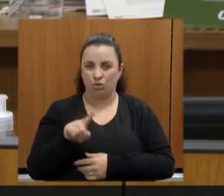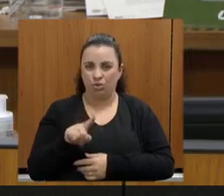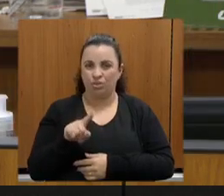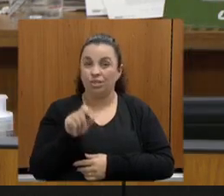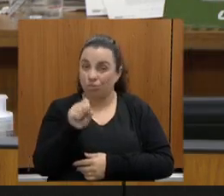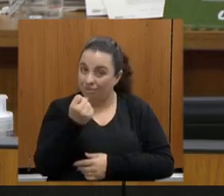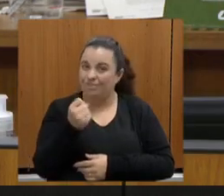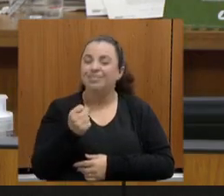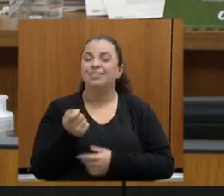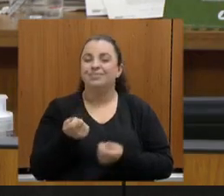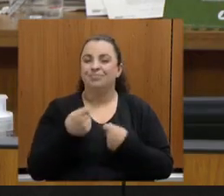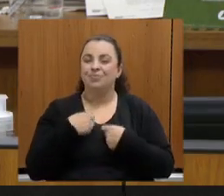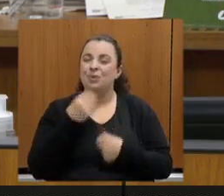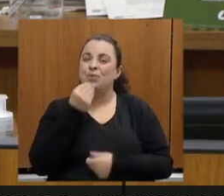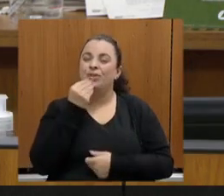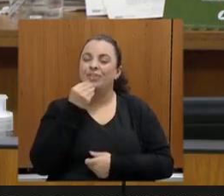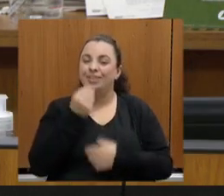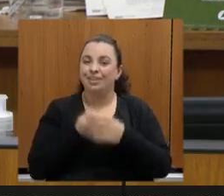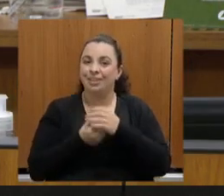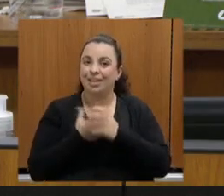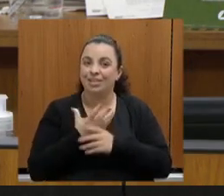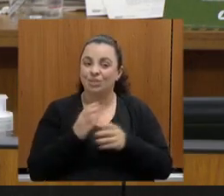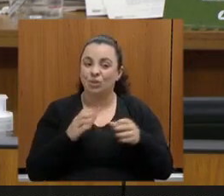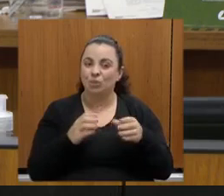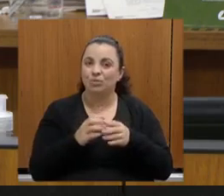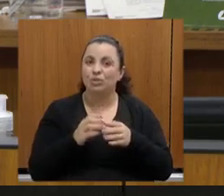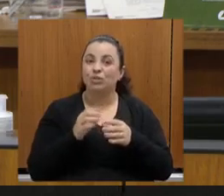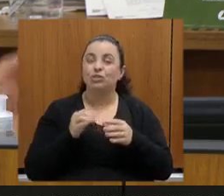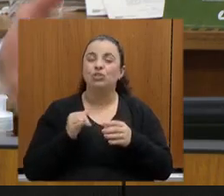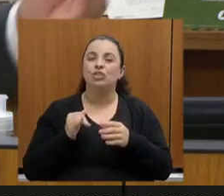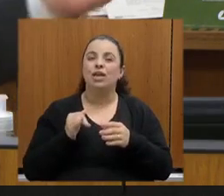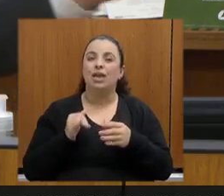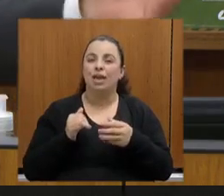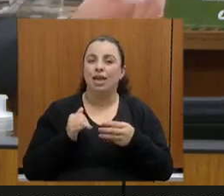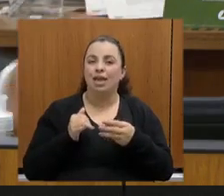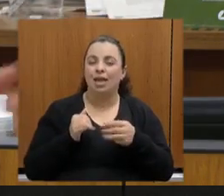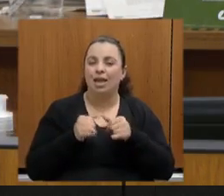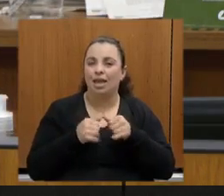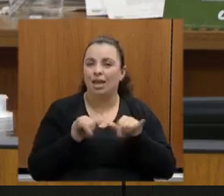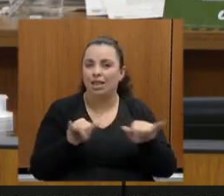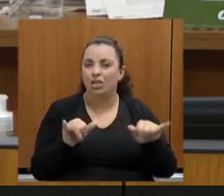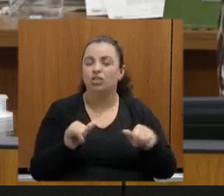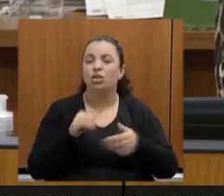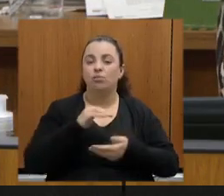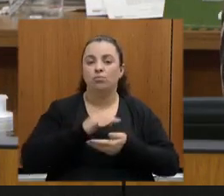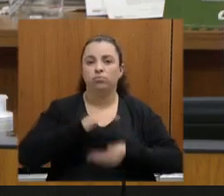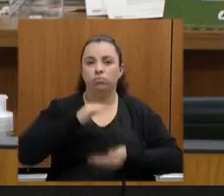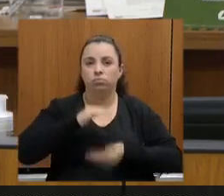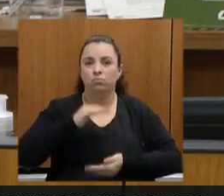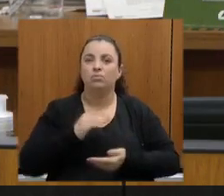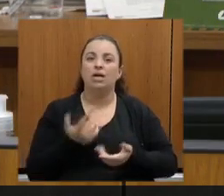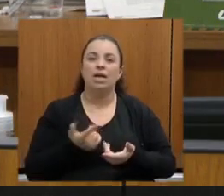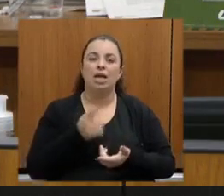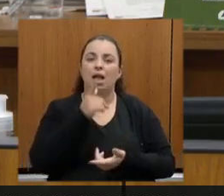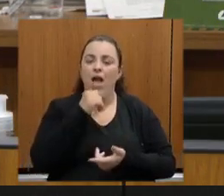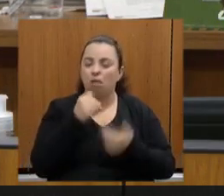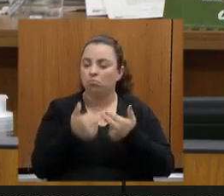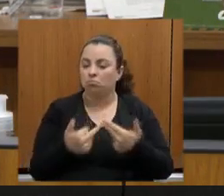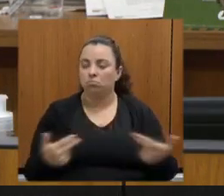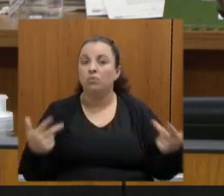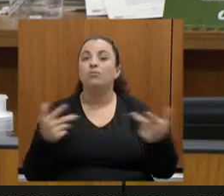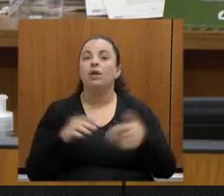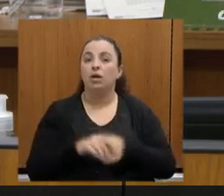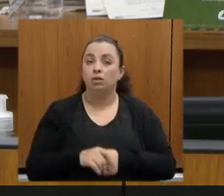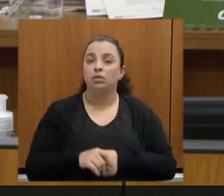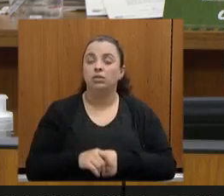da criação da comissão de energia sem nó o êxito da qual nosso Virgílio Guimarães grande